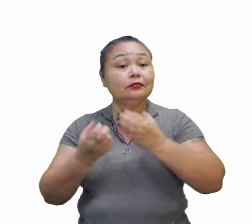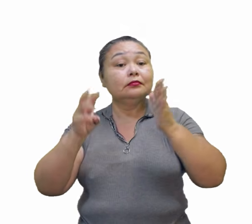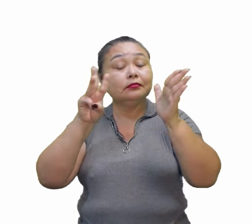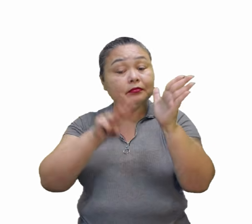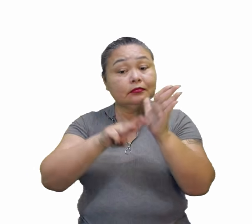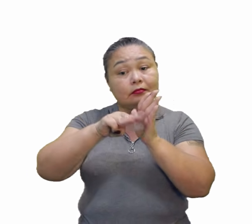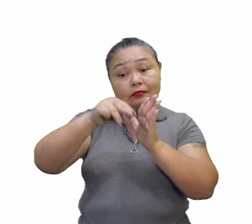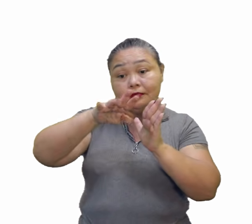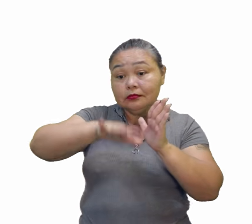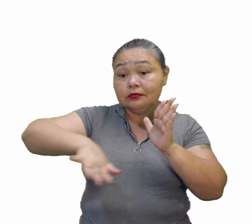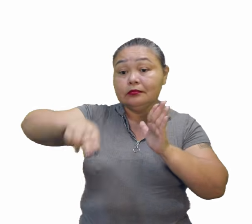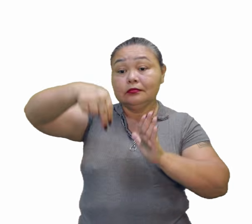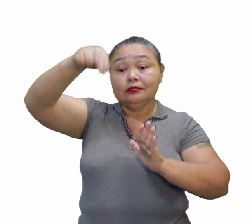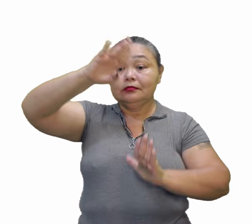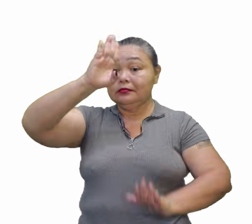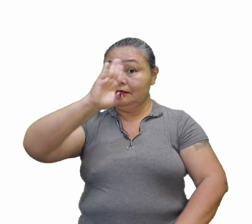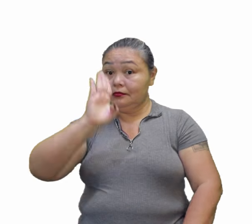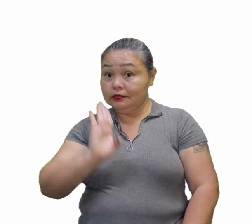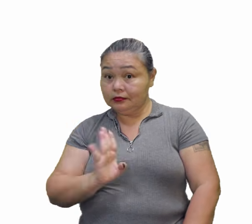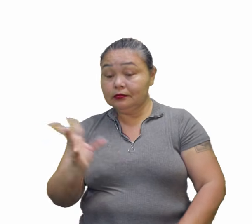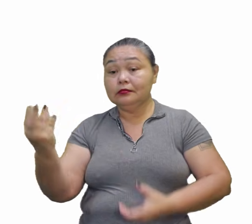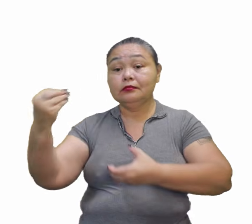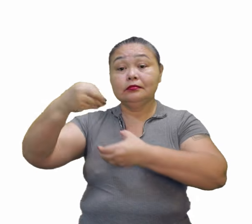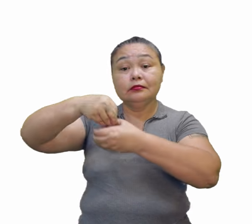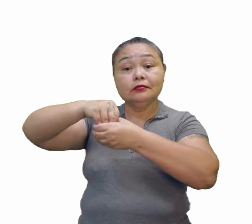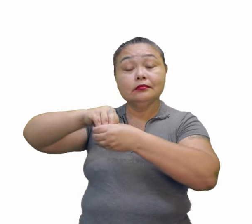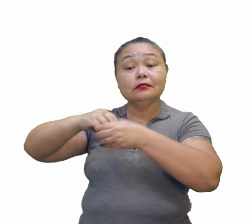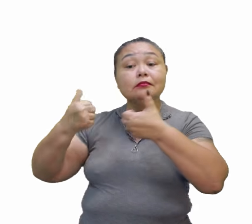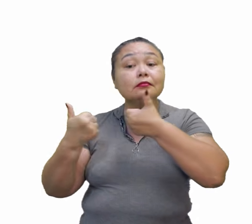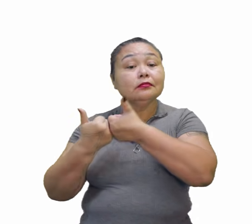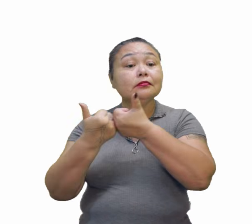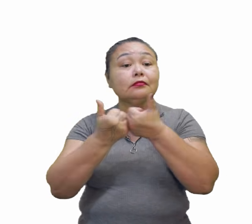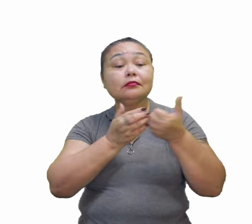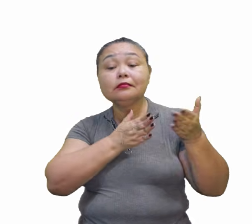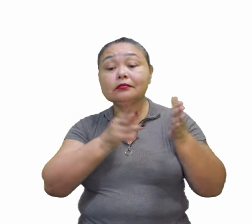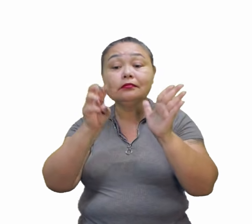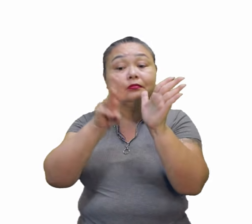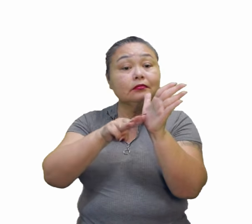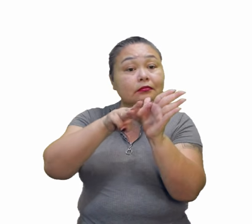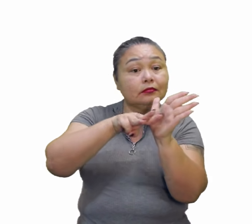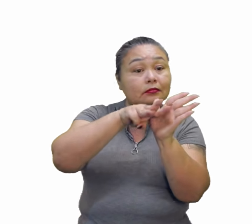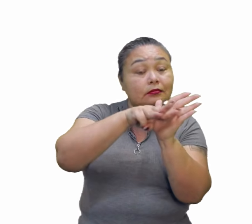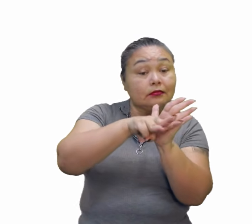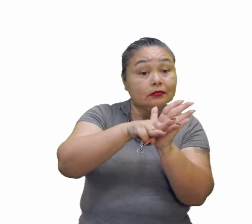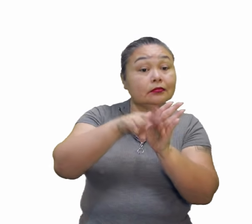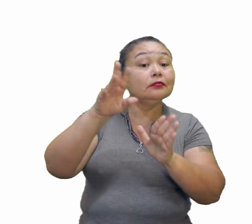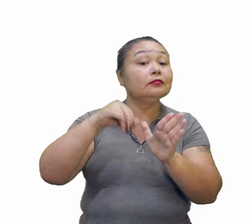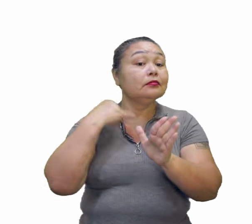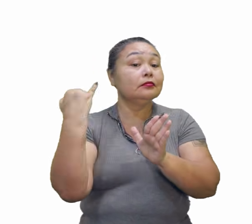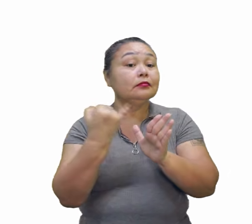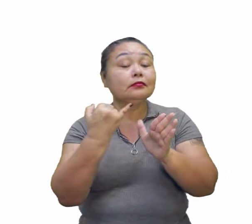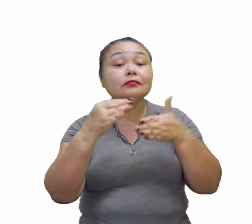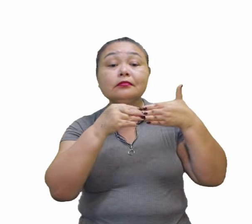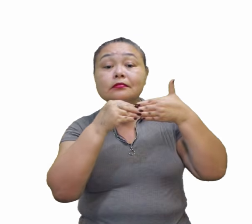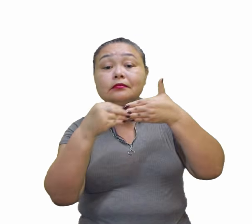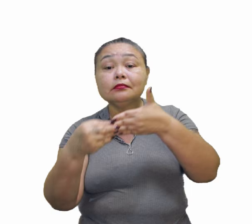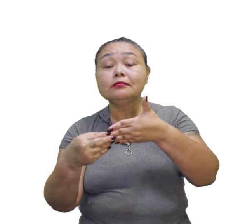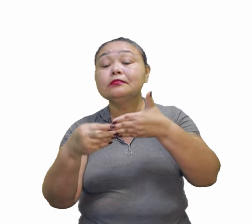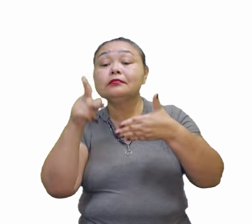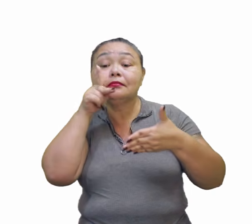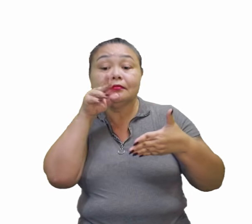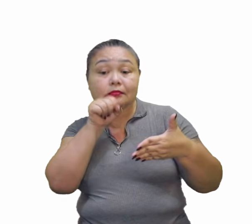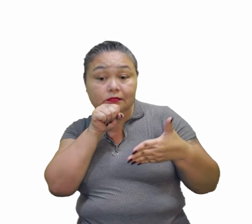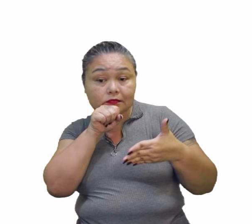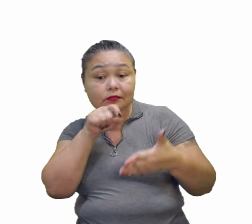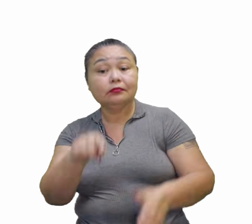norte do Brasil, incluindo áreas próximas ao Rio Madeira, importante via de transporte